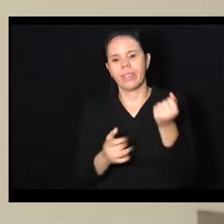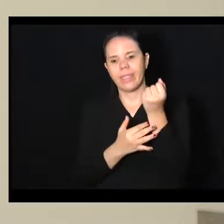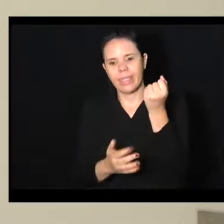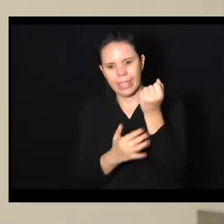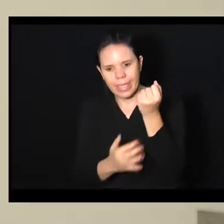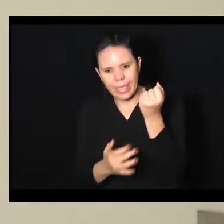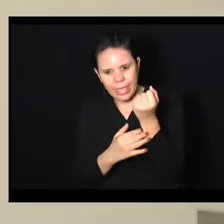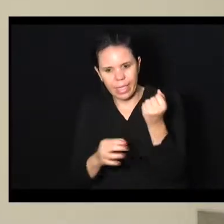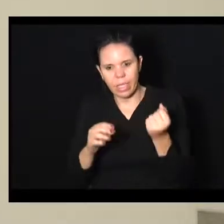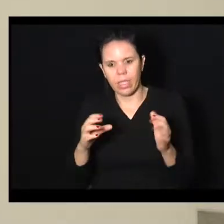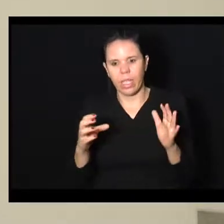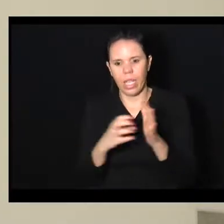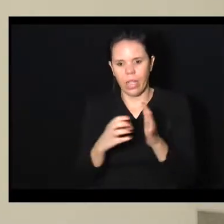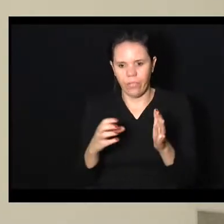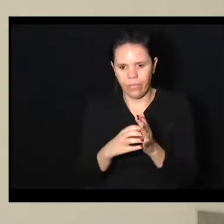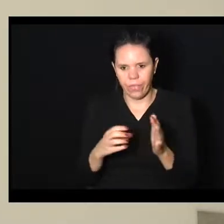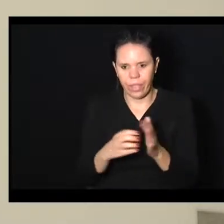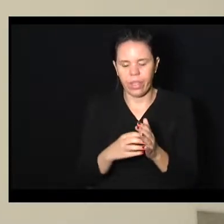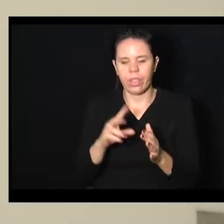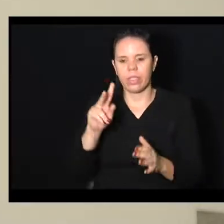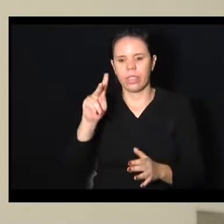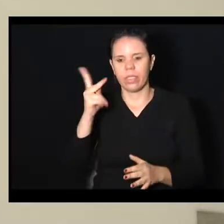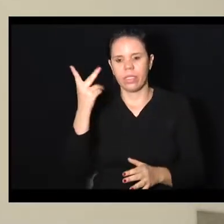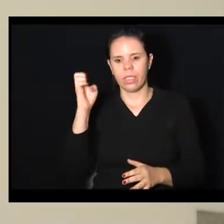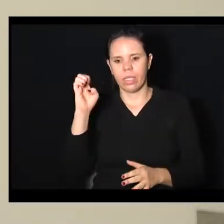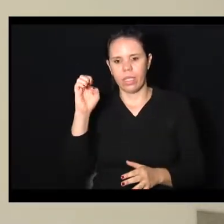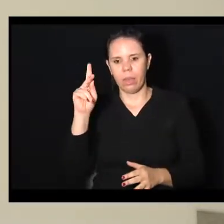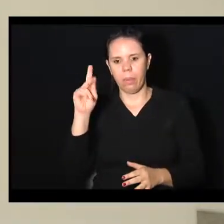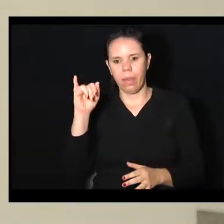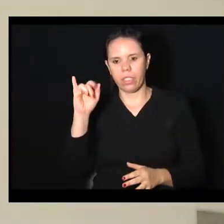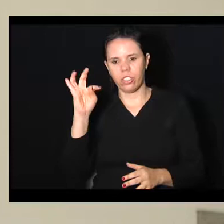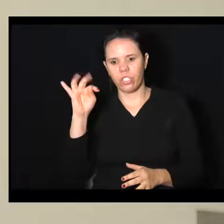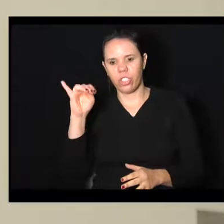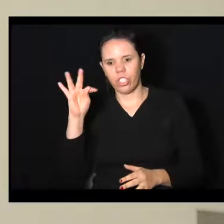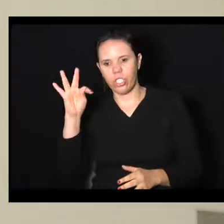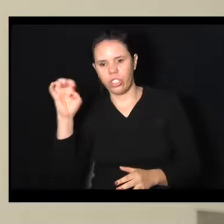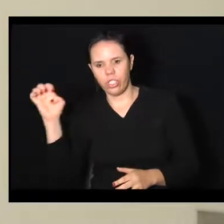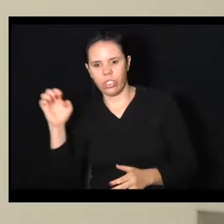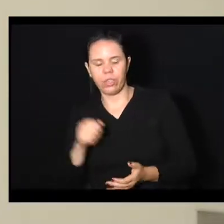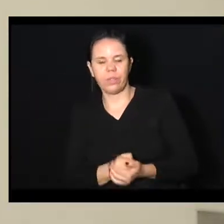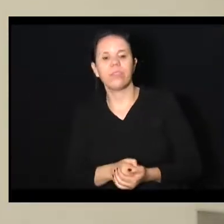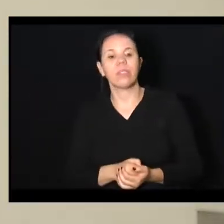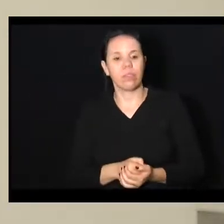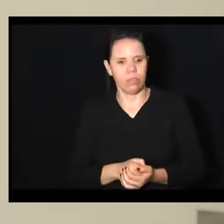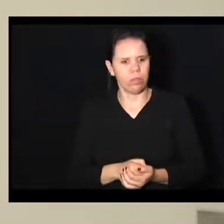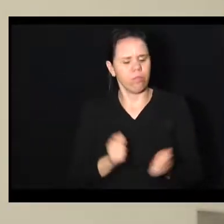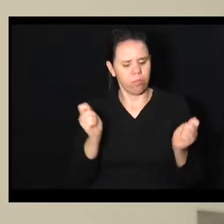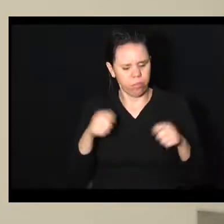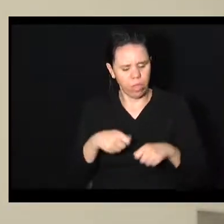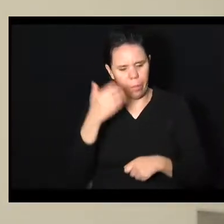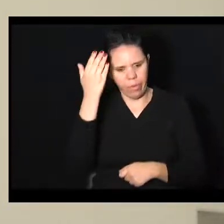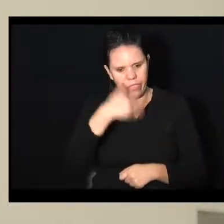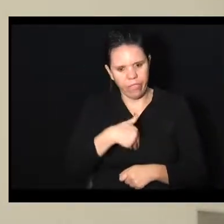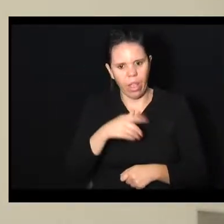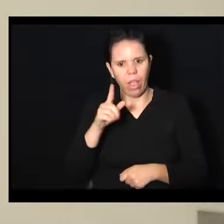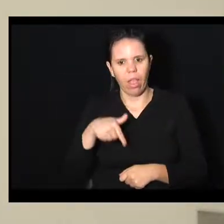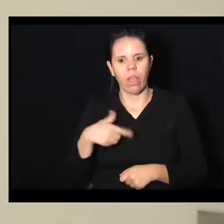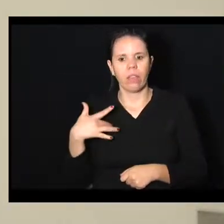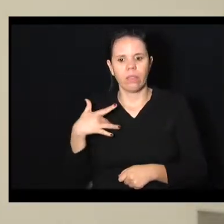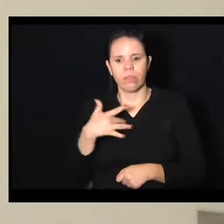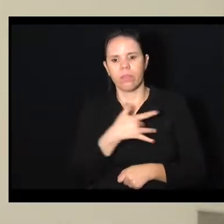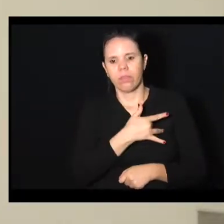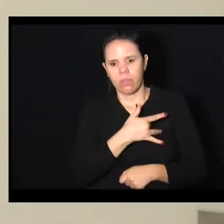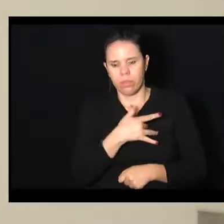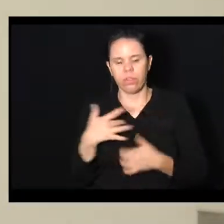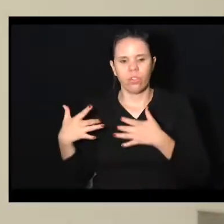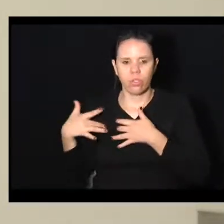B, hepatite C. Com esses exames, nós certificamos de que essa mãe é saudável para ela ser nossa doadora. Quando a